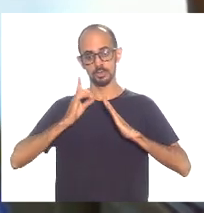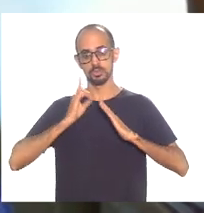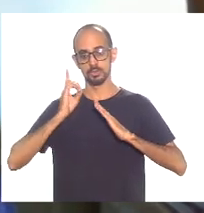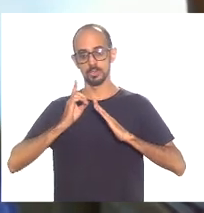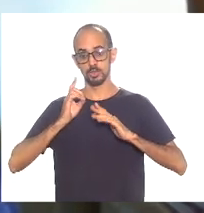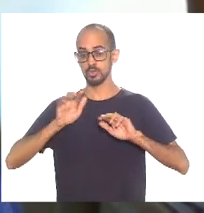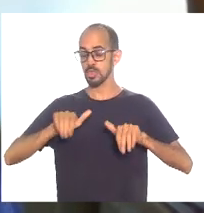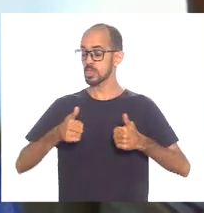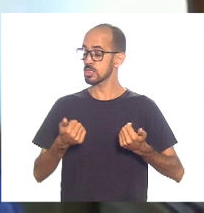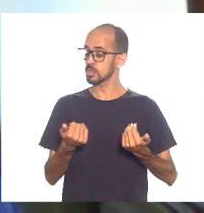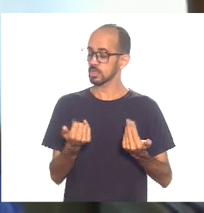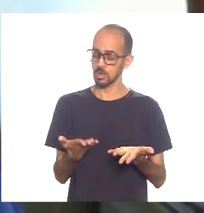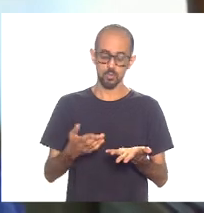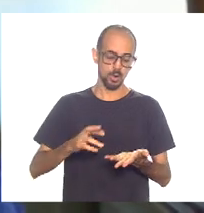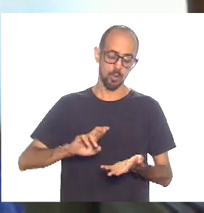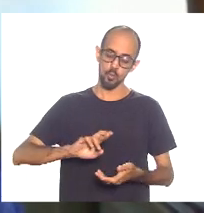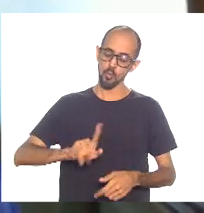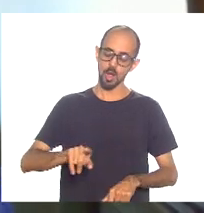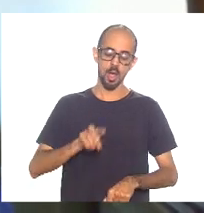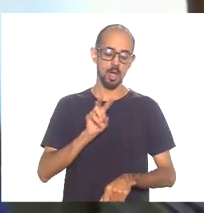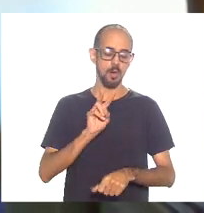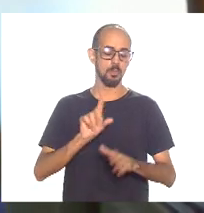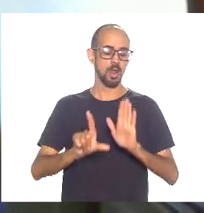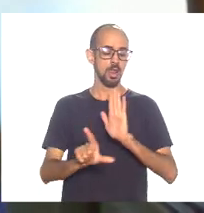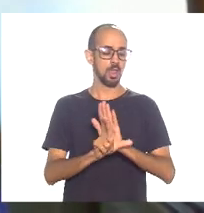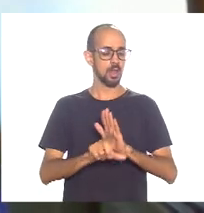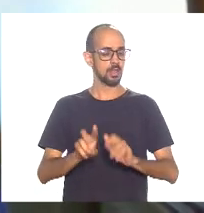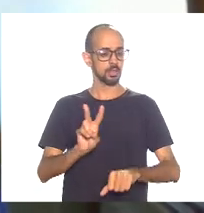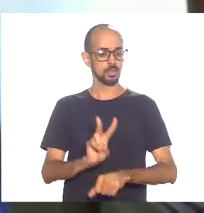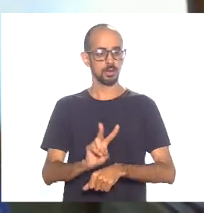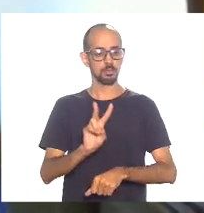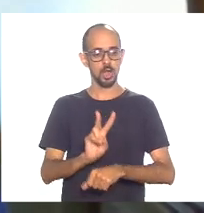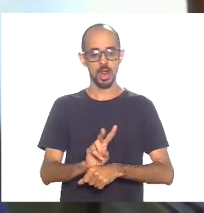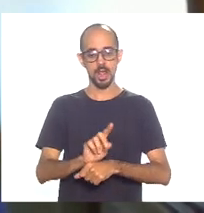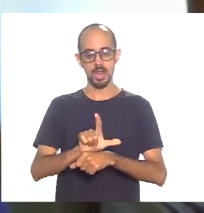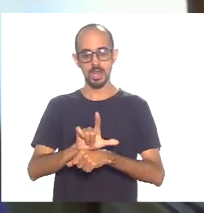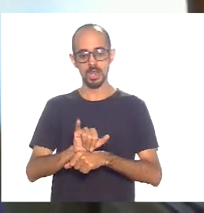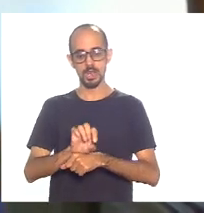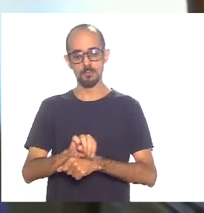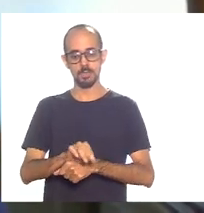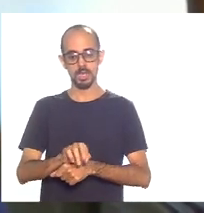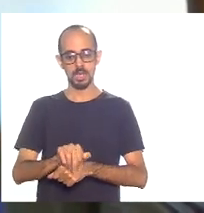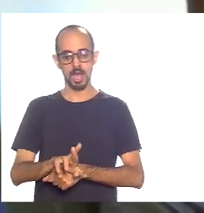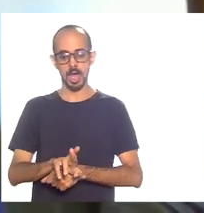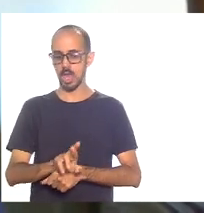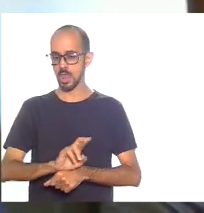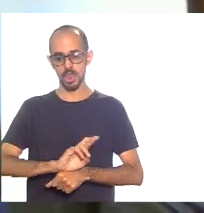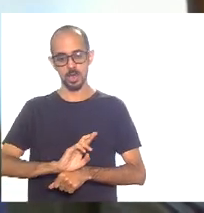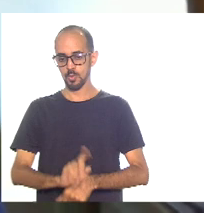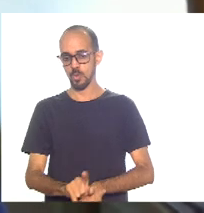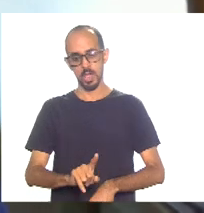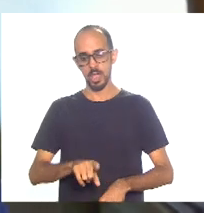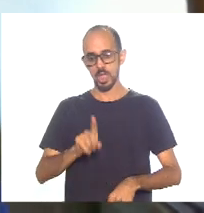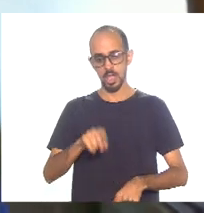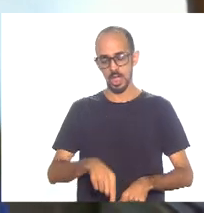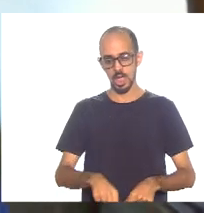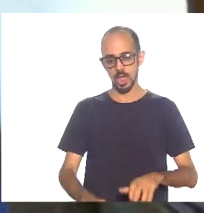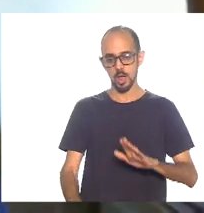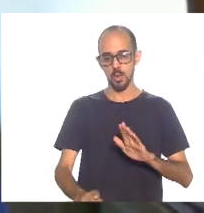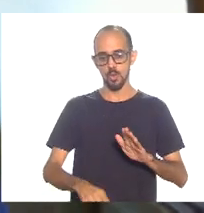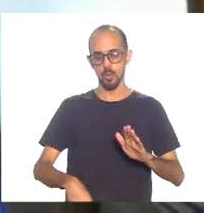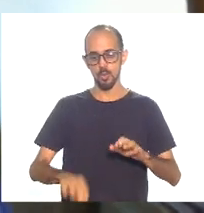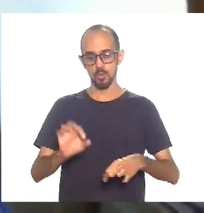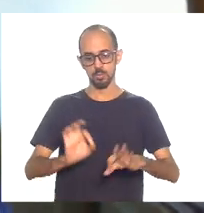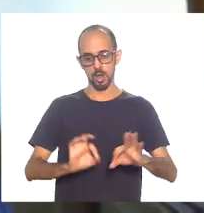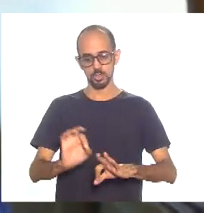de liminar. Né? É uma questão de um decreto legislativo no âmbito do Poder Legislativo. E o que o